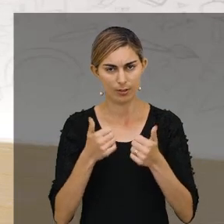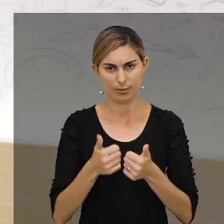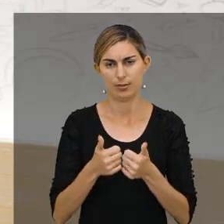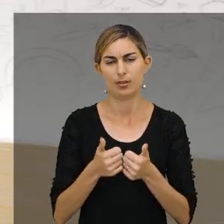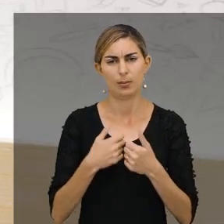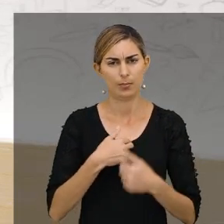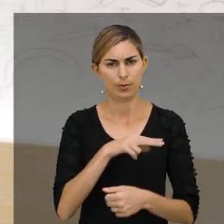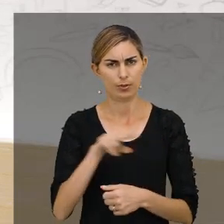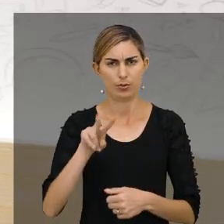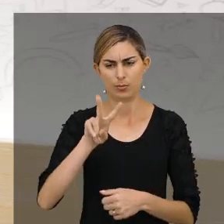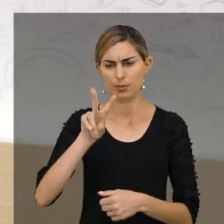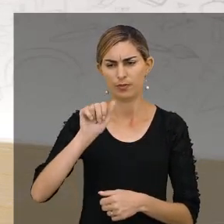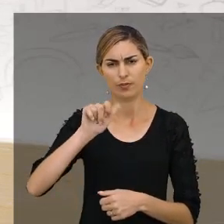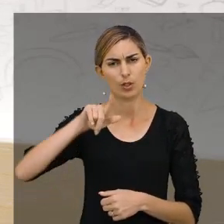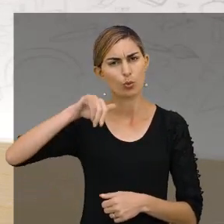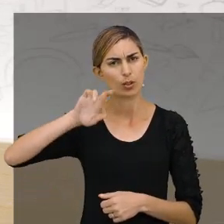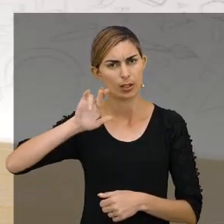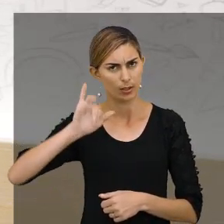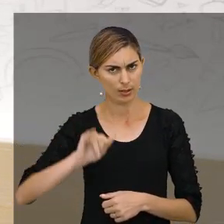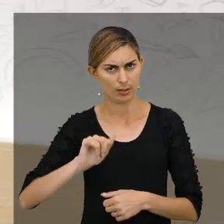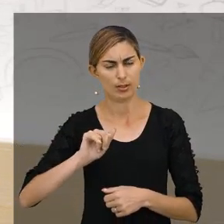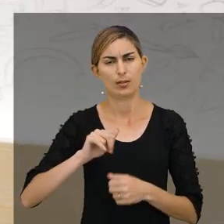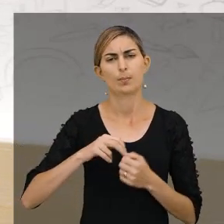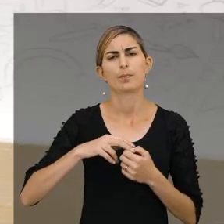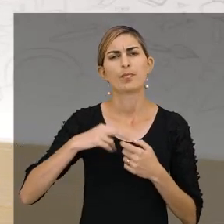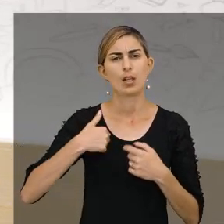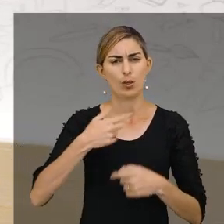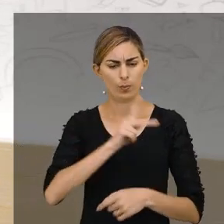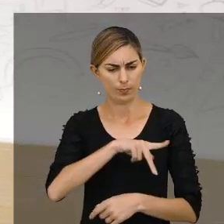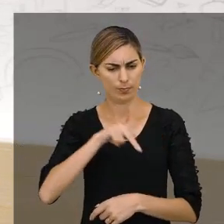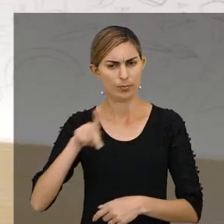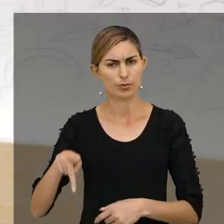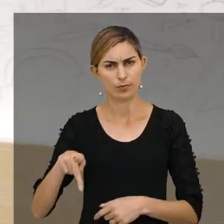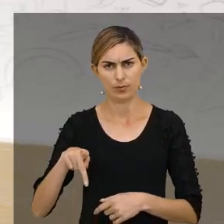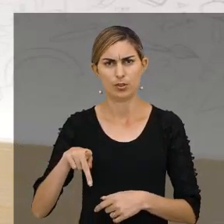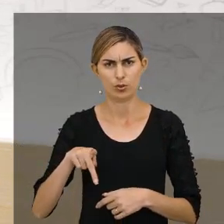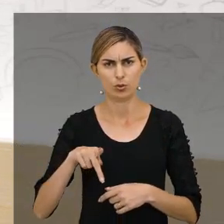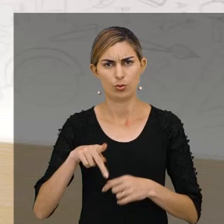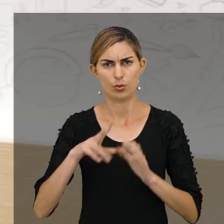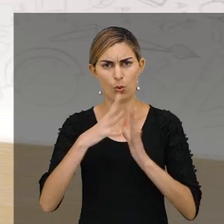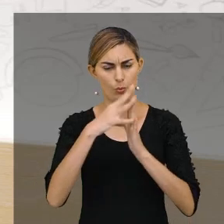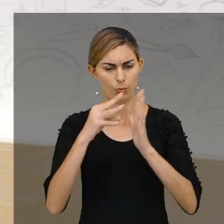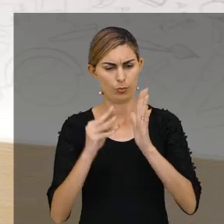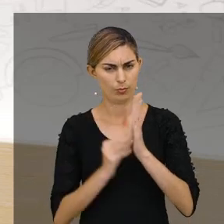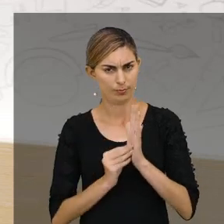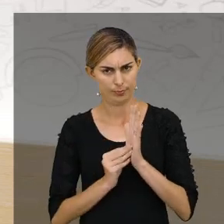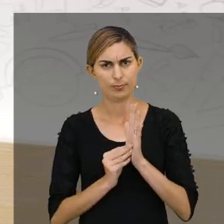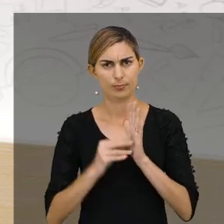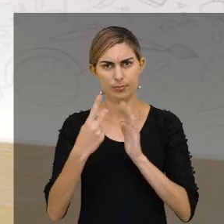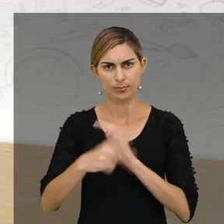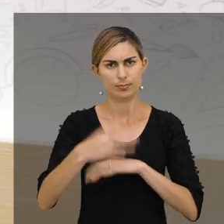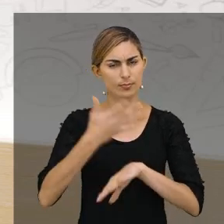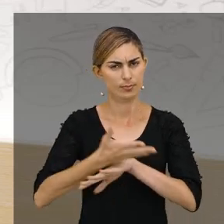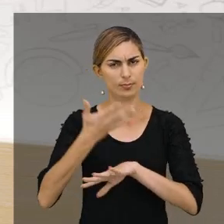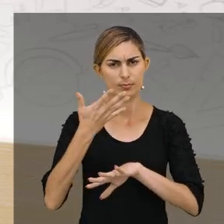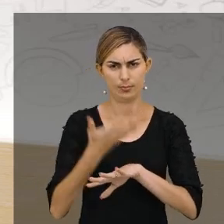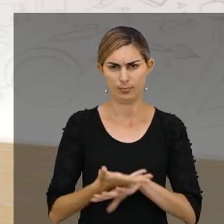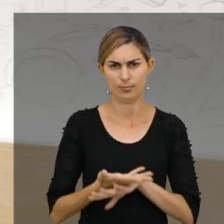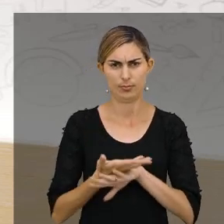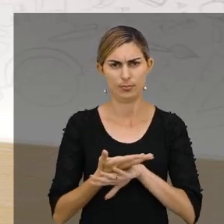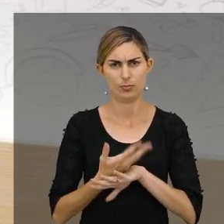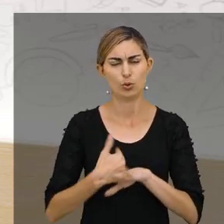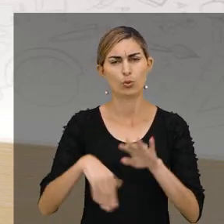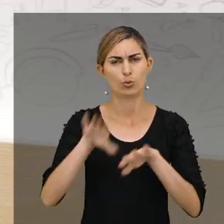Olá, meu nome é Valquíria Prado, eu sou a professora conteudista desta